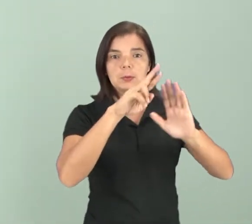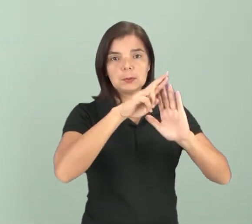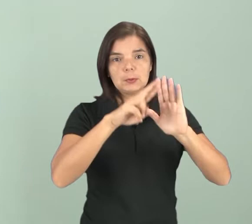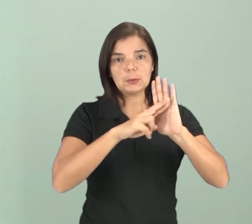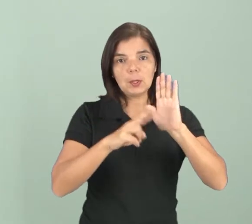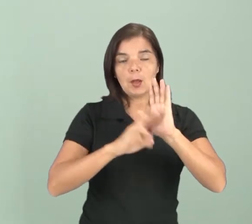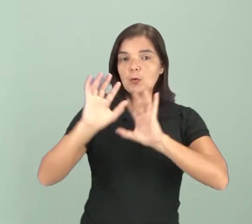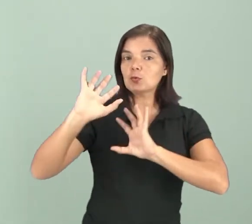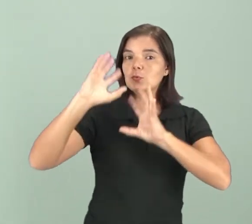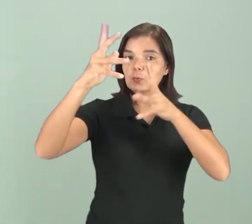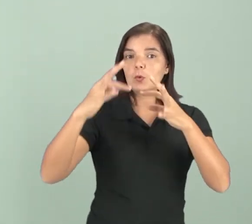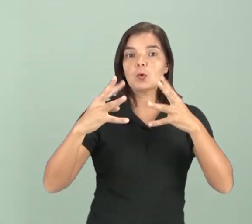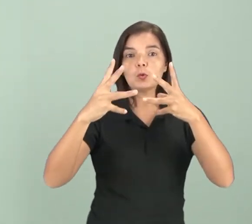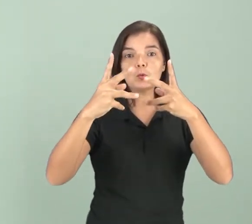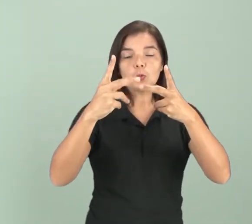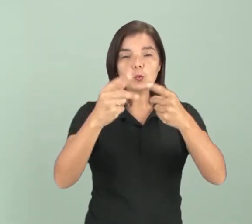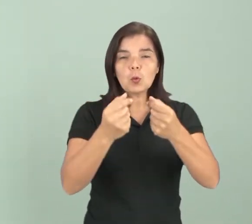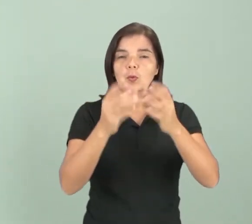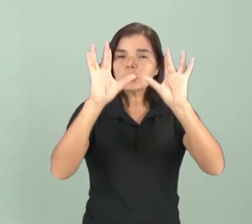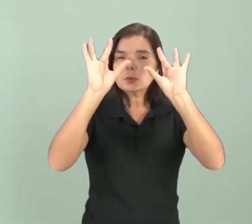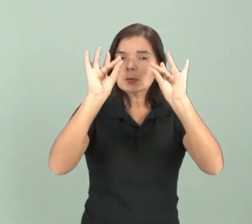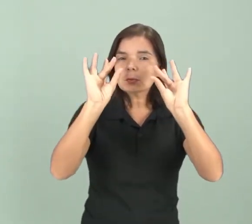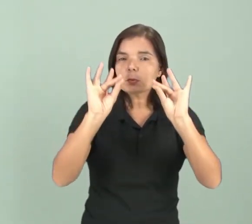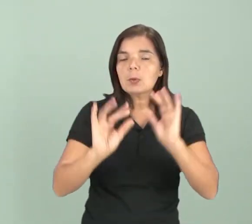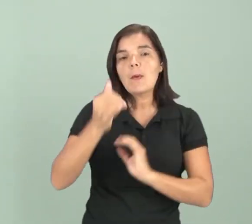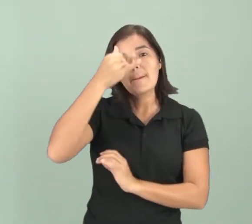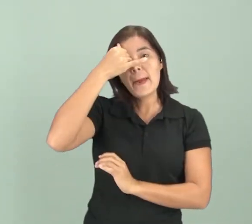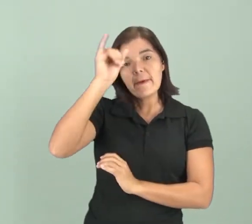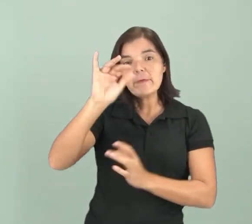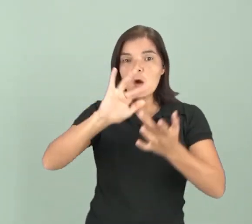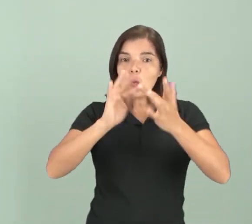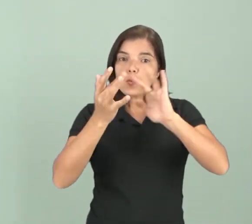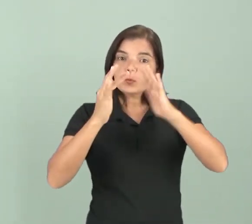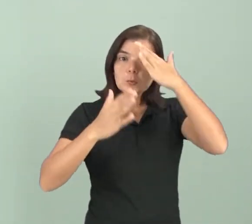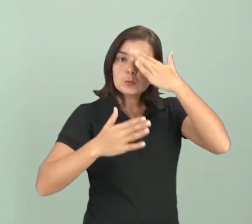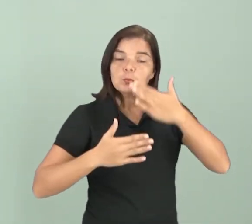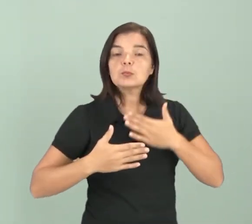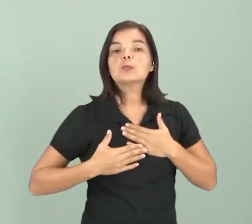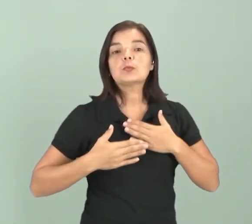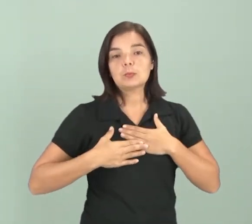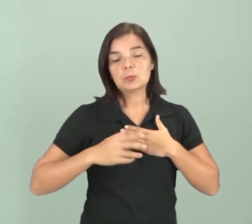basquete, todas muito minuciosas para evitar o contato físico